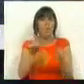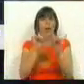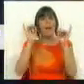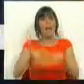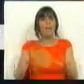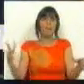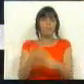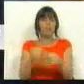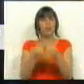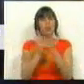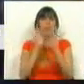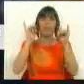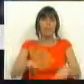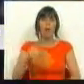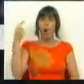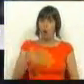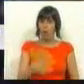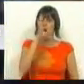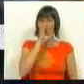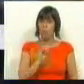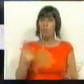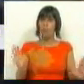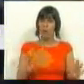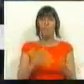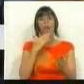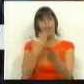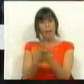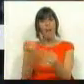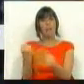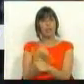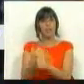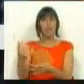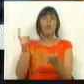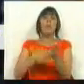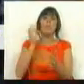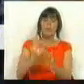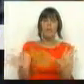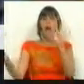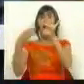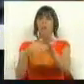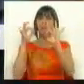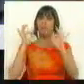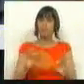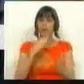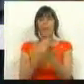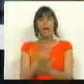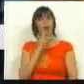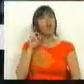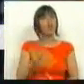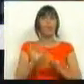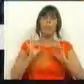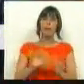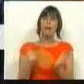acabar por suprimir tudo. A obrigação do Governo é assim dotar os serviços dos recursos humanos e materiais adequados para satisfazer